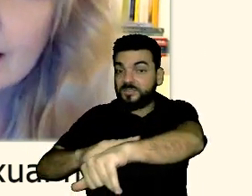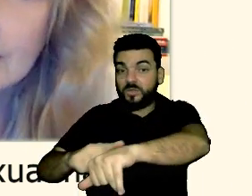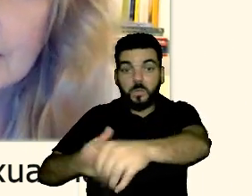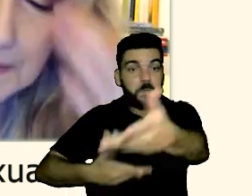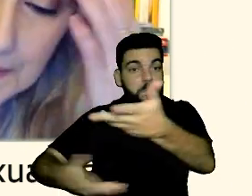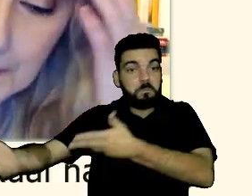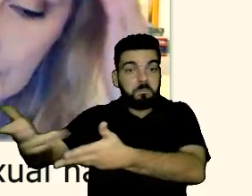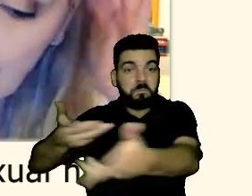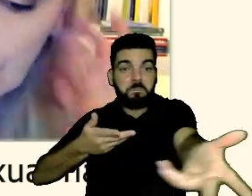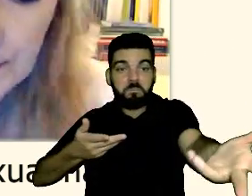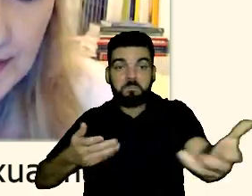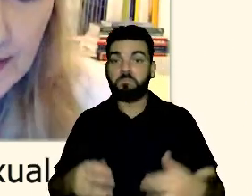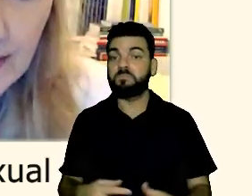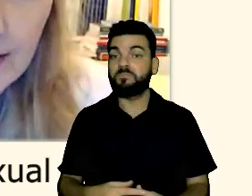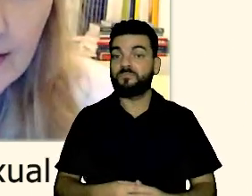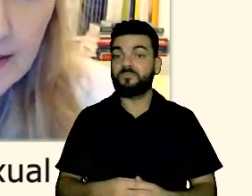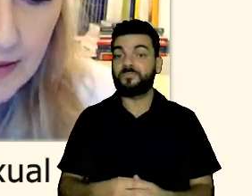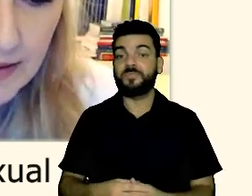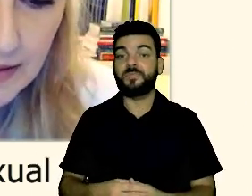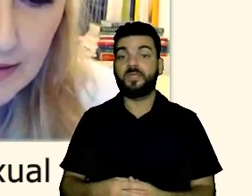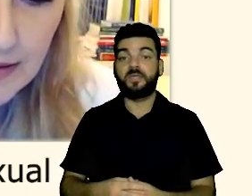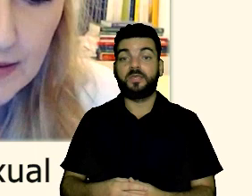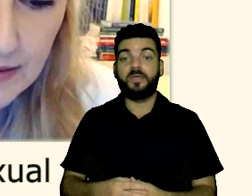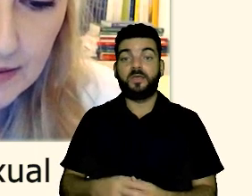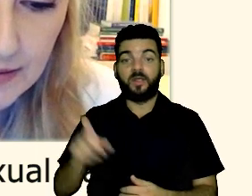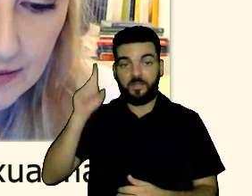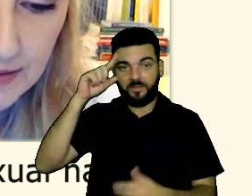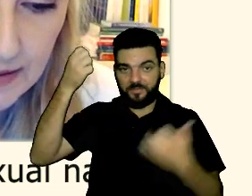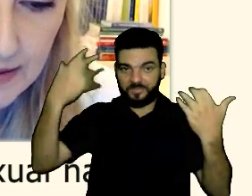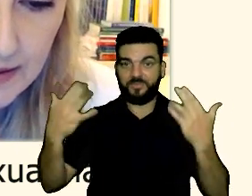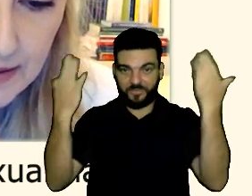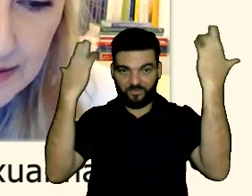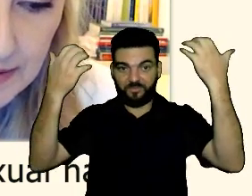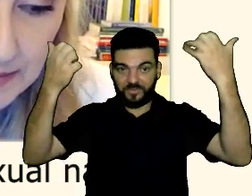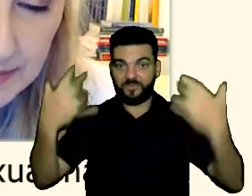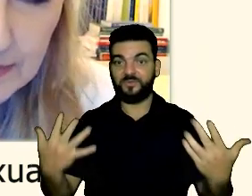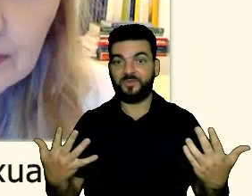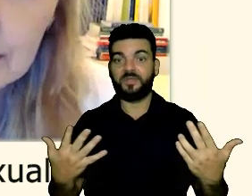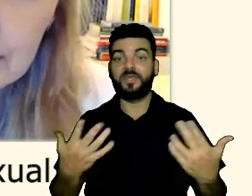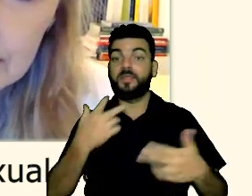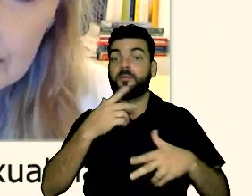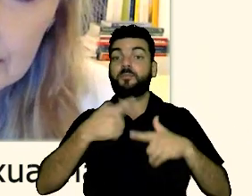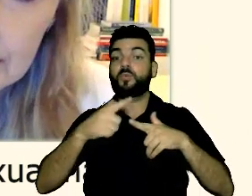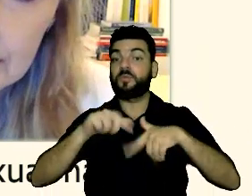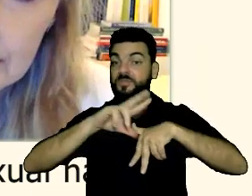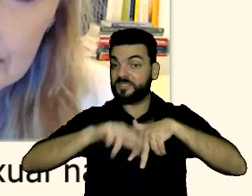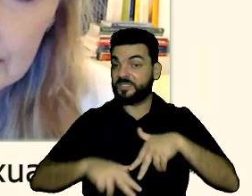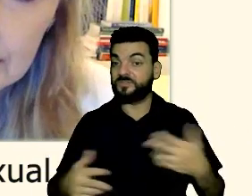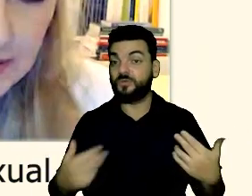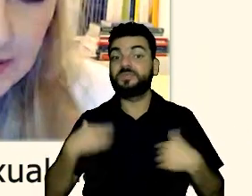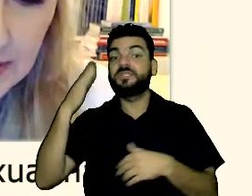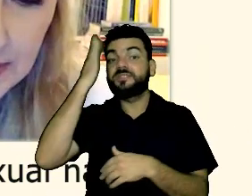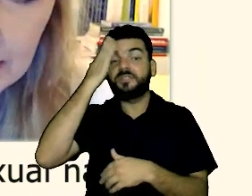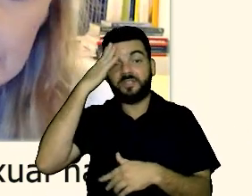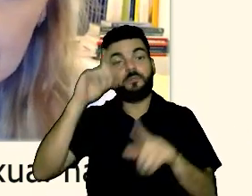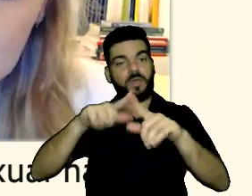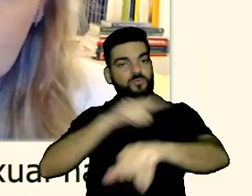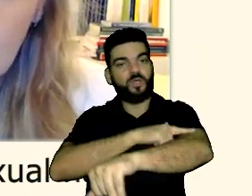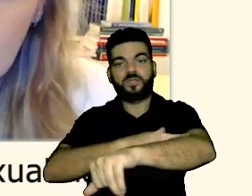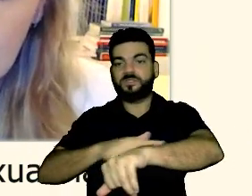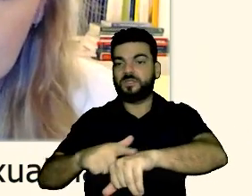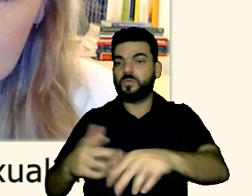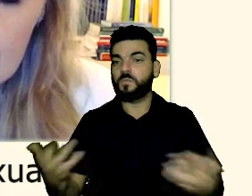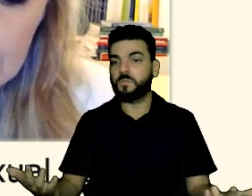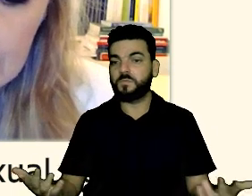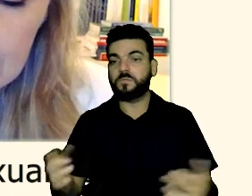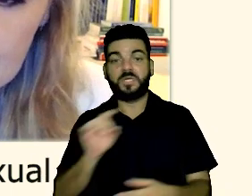meus comportamentos, o outro também tem, e que eu preciso respeitar o outro. É, até o caso que o